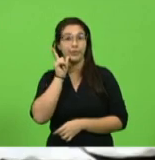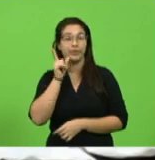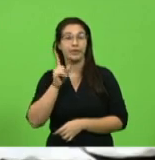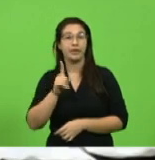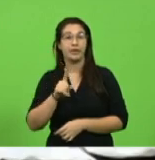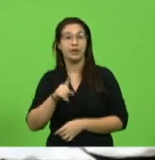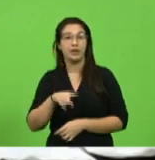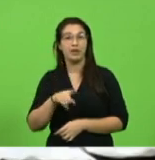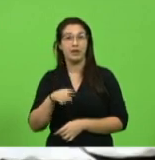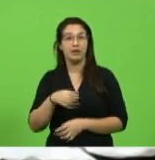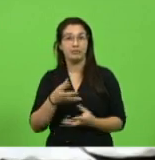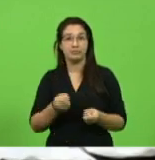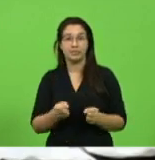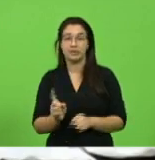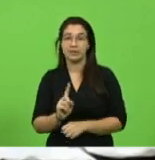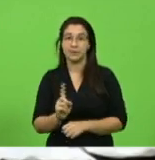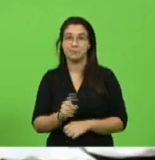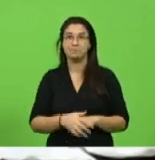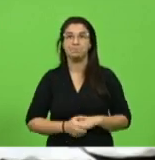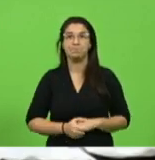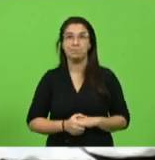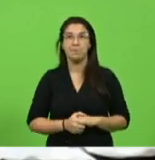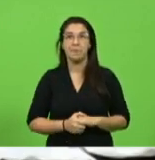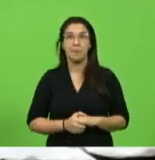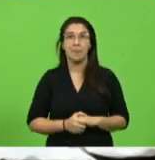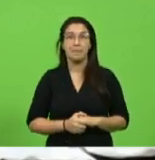indeferida. Eis o relatório.